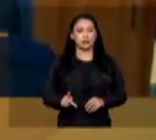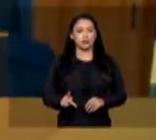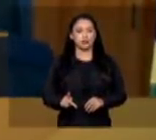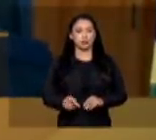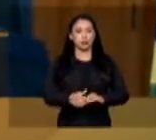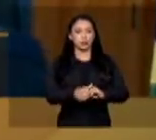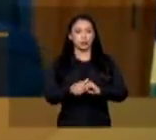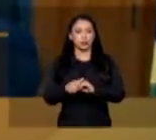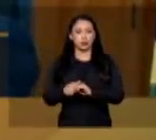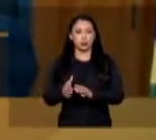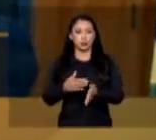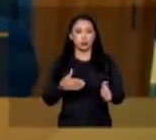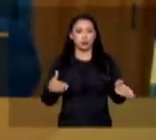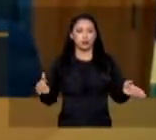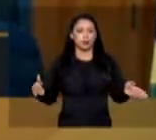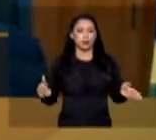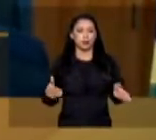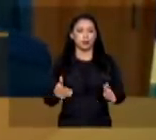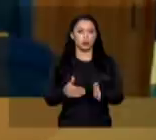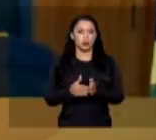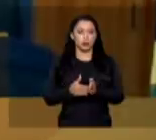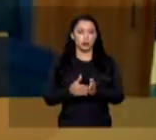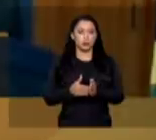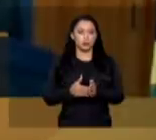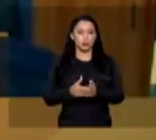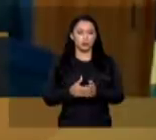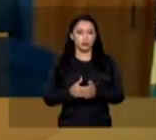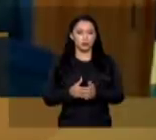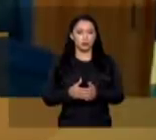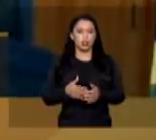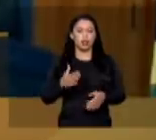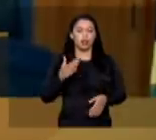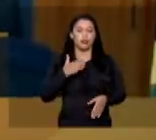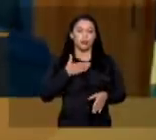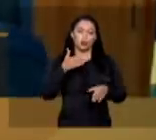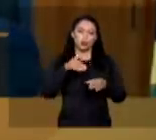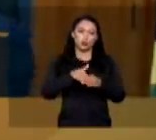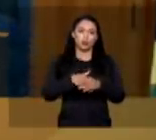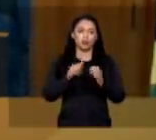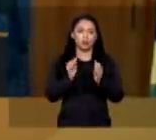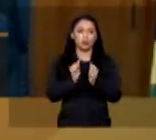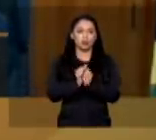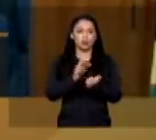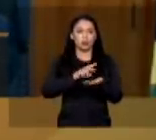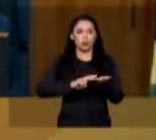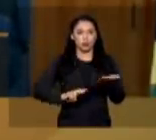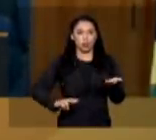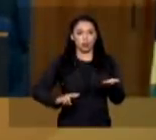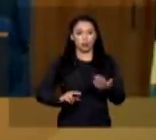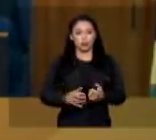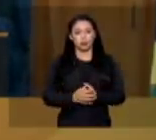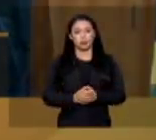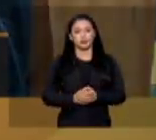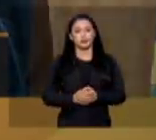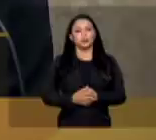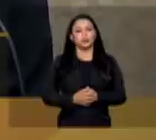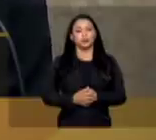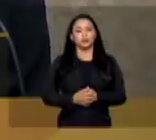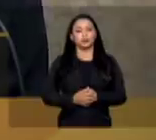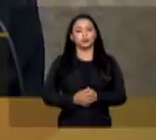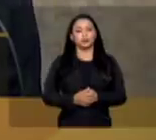meus cumprimentos e acompanho o eminente relator. Muito